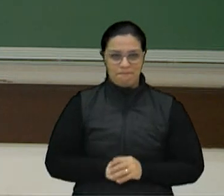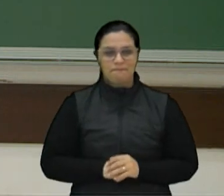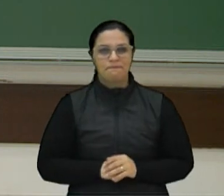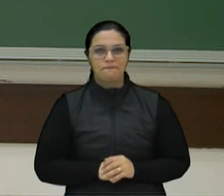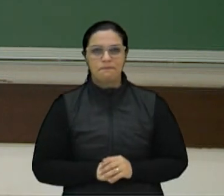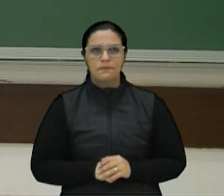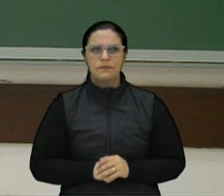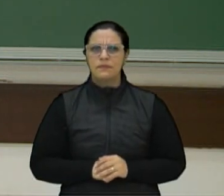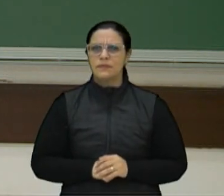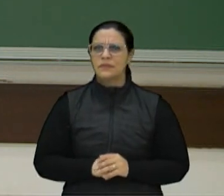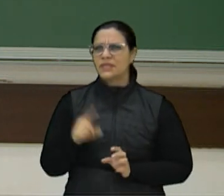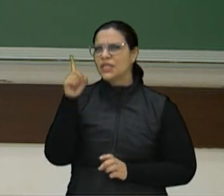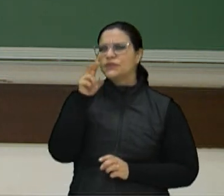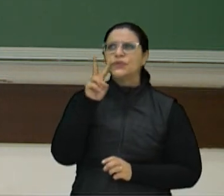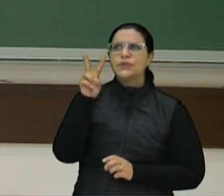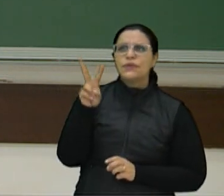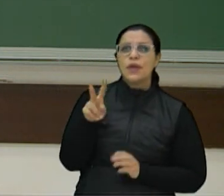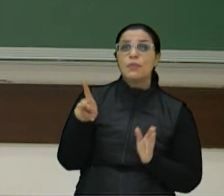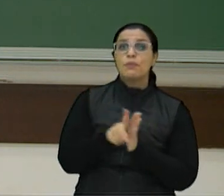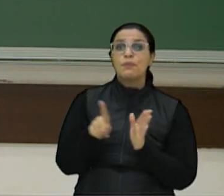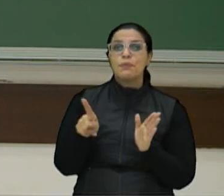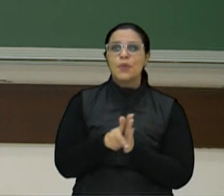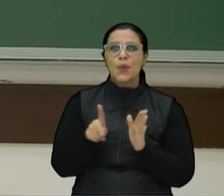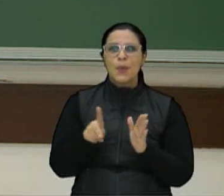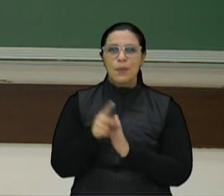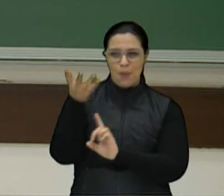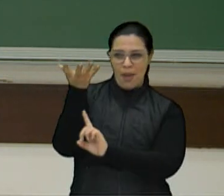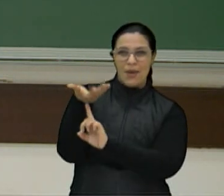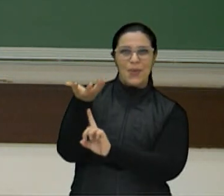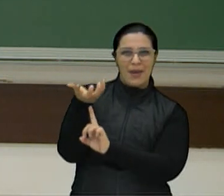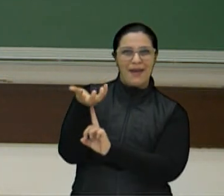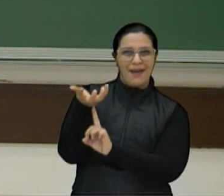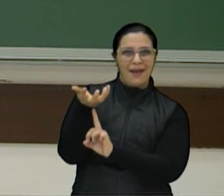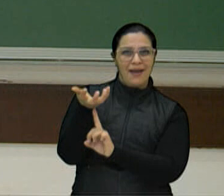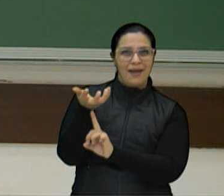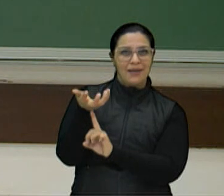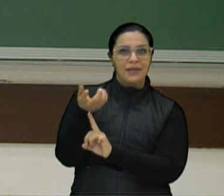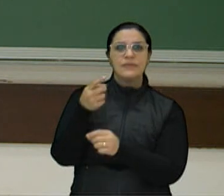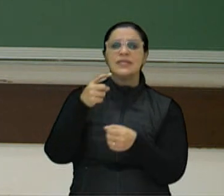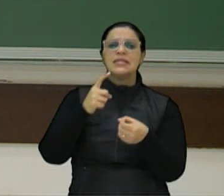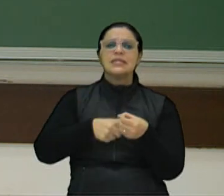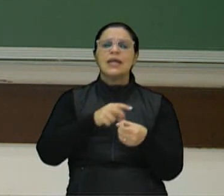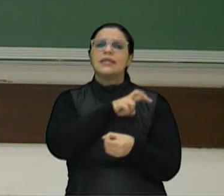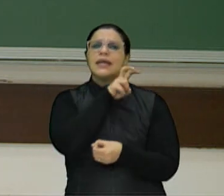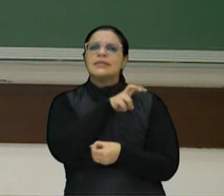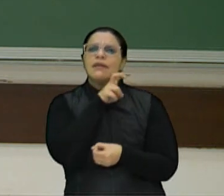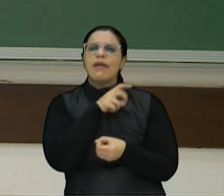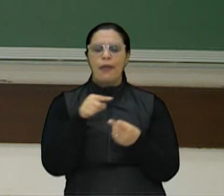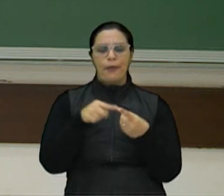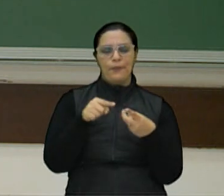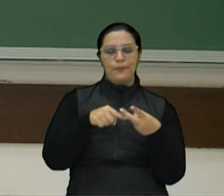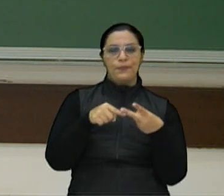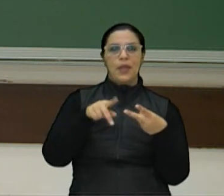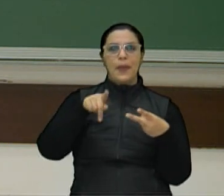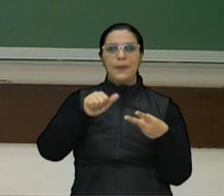Dificilmente eu vejo um pinheiro em Cascavel, Palotina, em